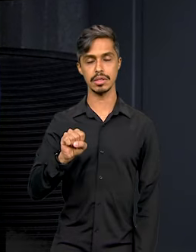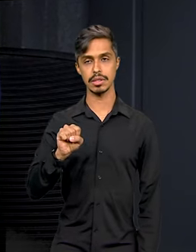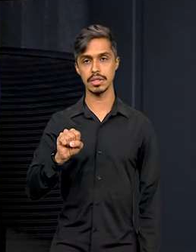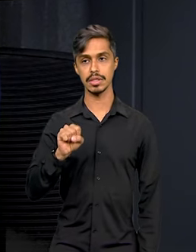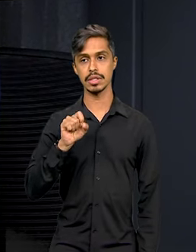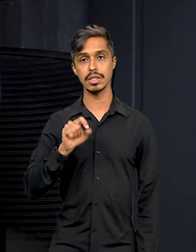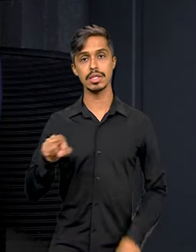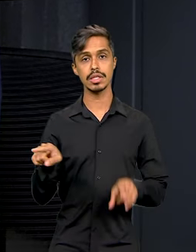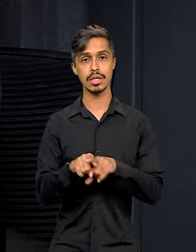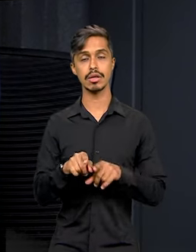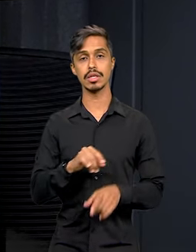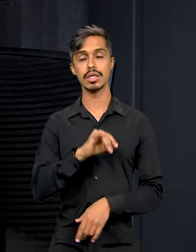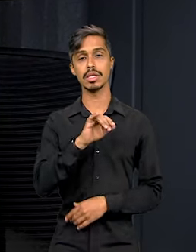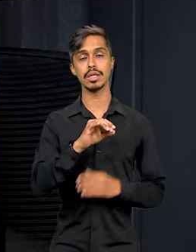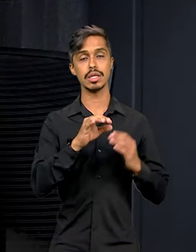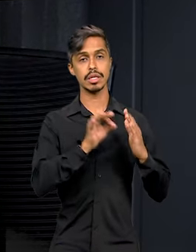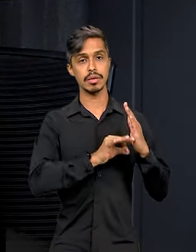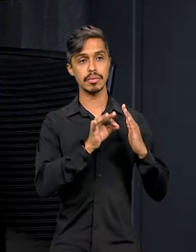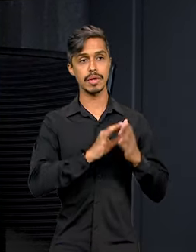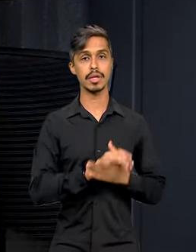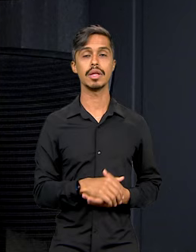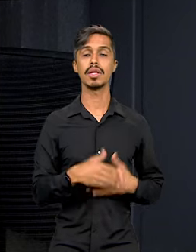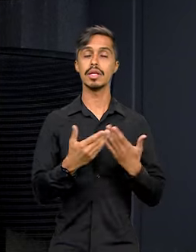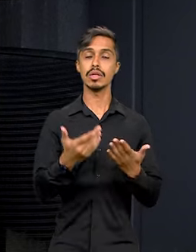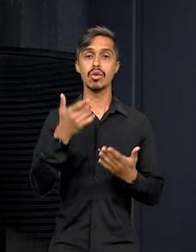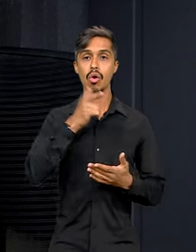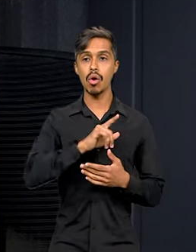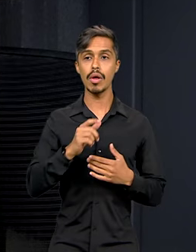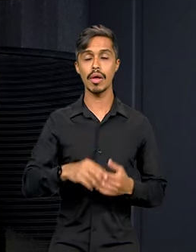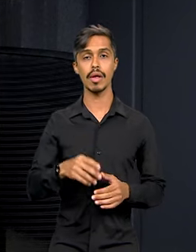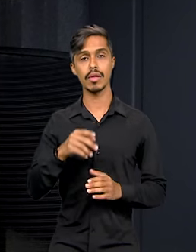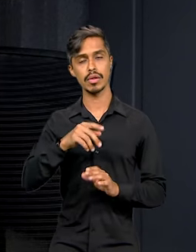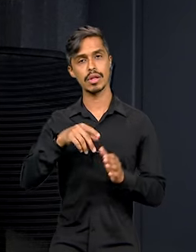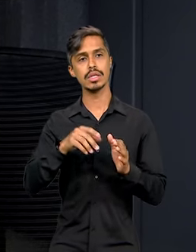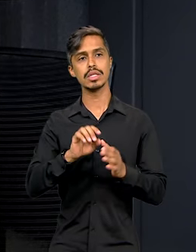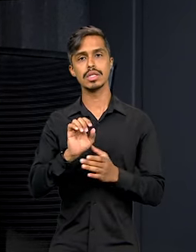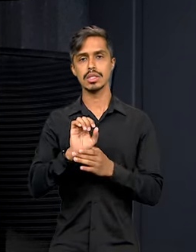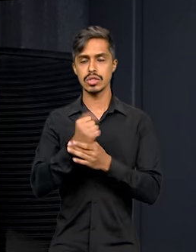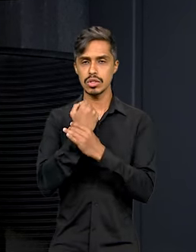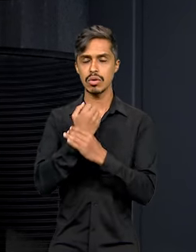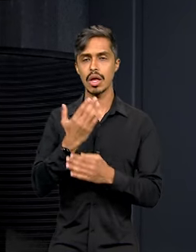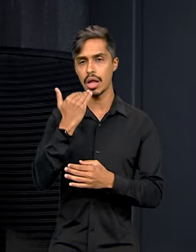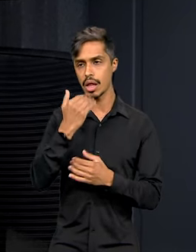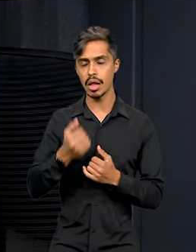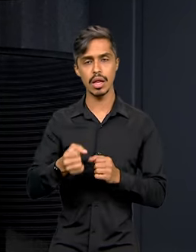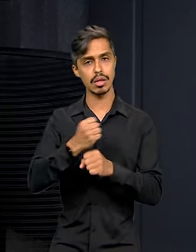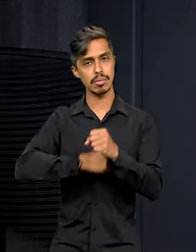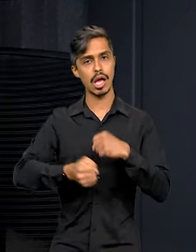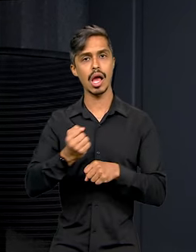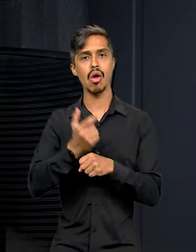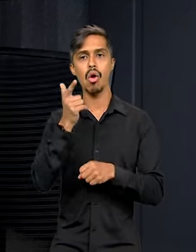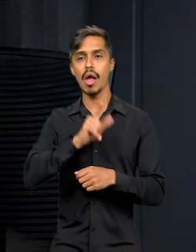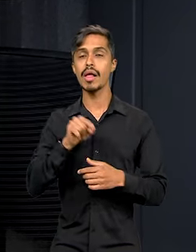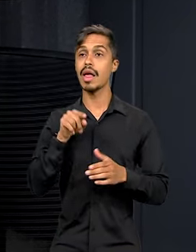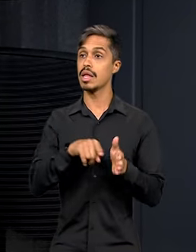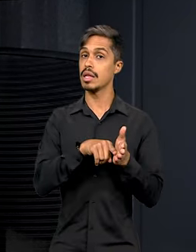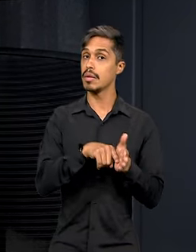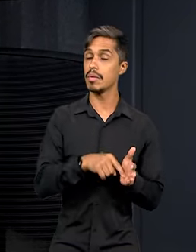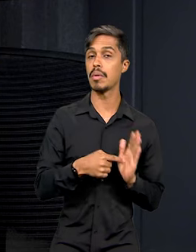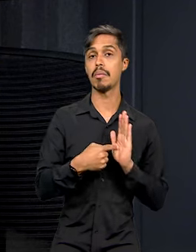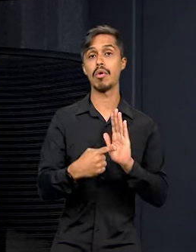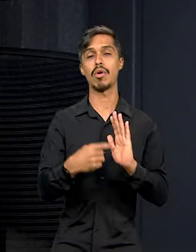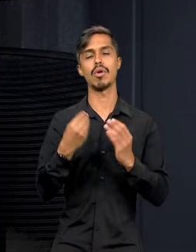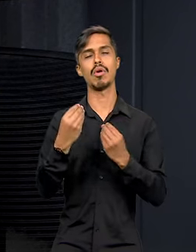eh e o IBGE eles aplicaram a escala Brasileira de insegurança alimentar o ano passado essa é uma pesquisa que vai indicar pra